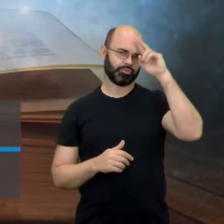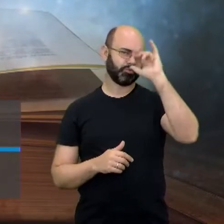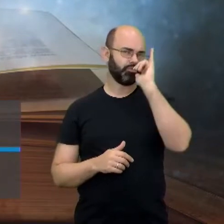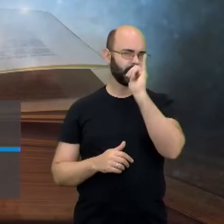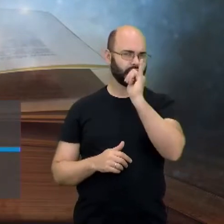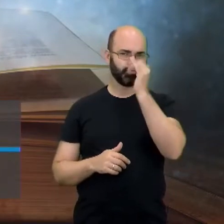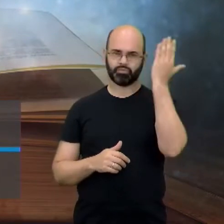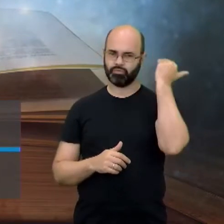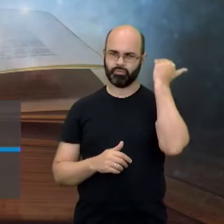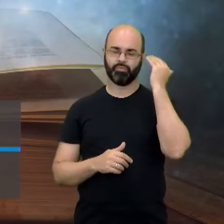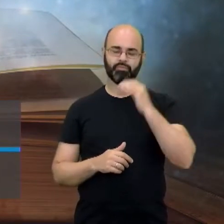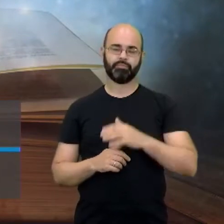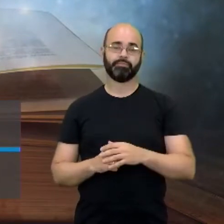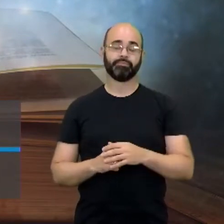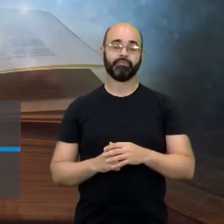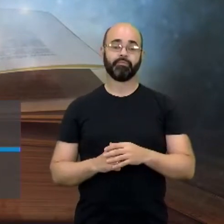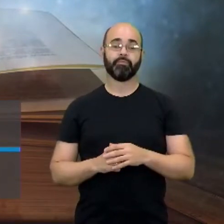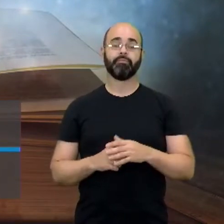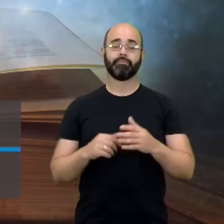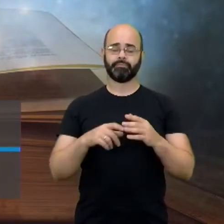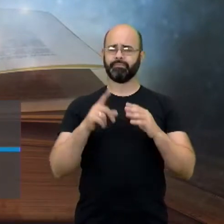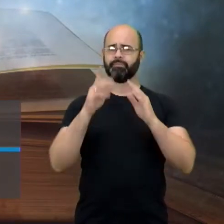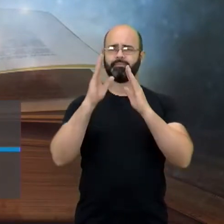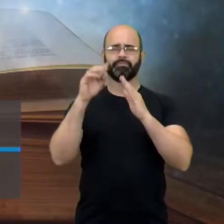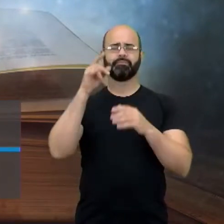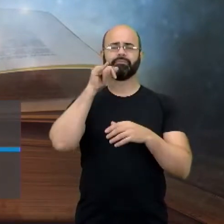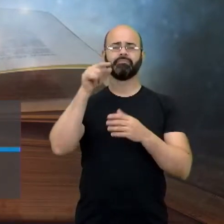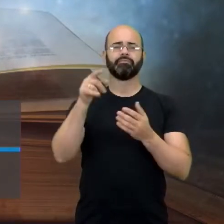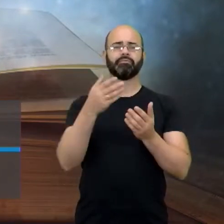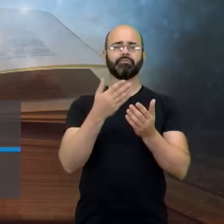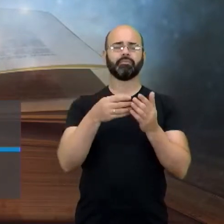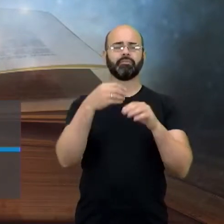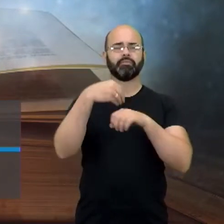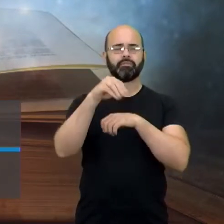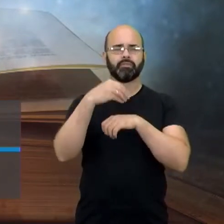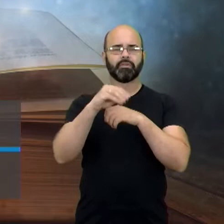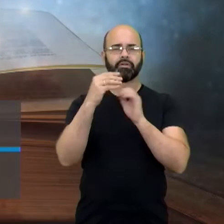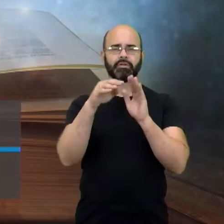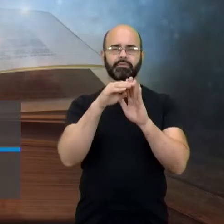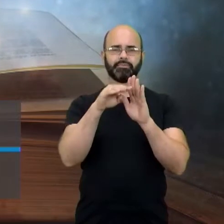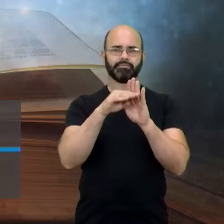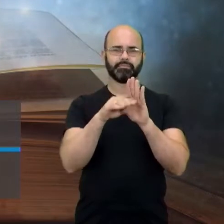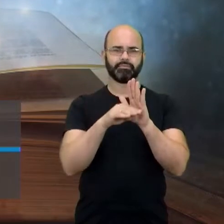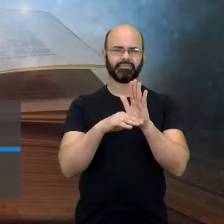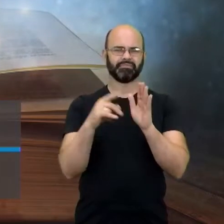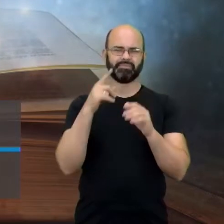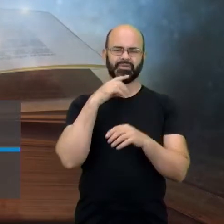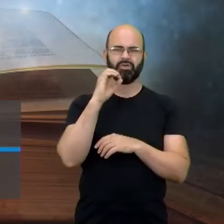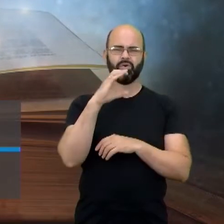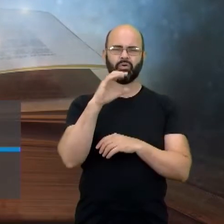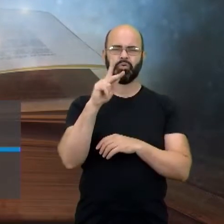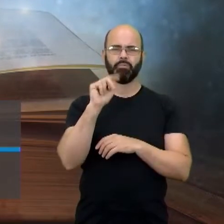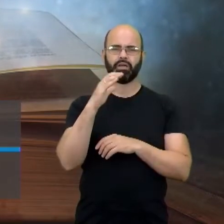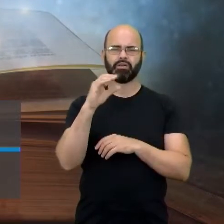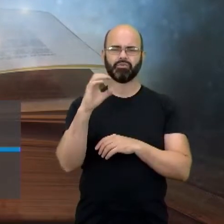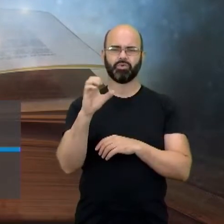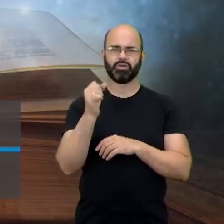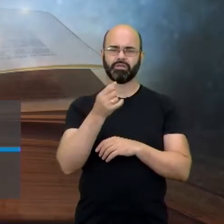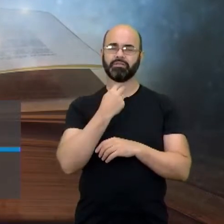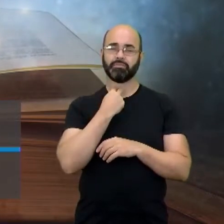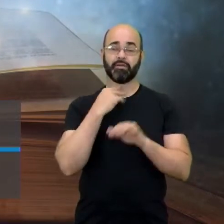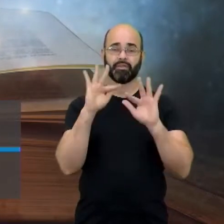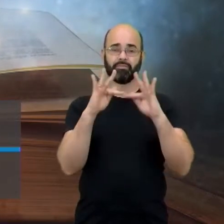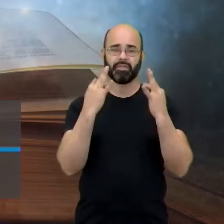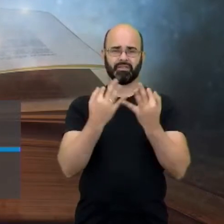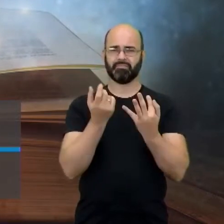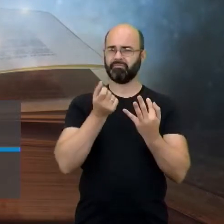você vai ter uma coletânea de manual de instruções, você tem Ocupações Estranhas, que é uma família que tem uma vida muito